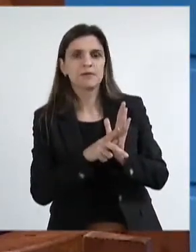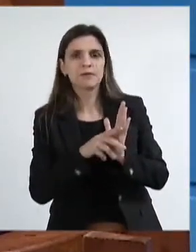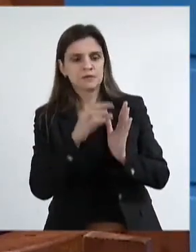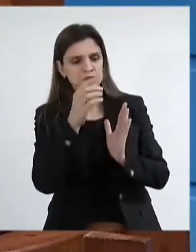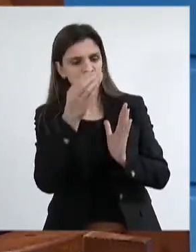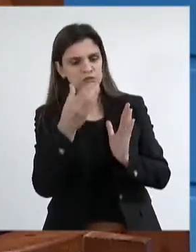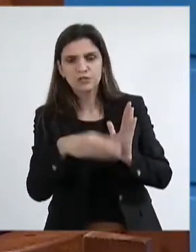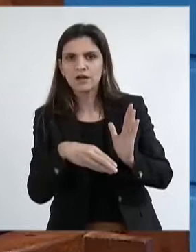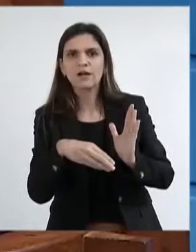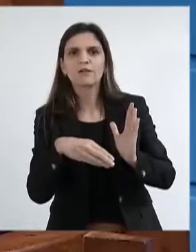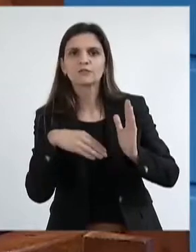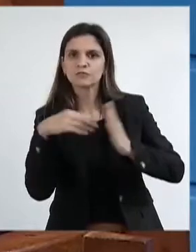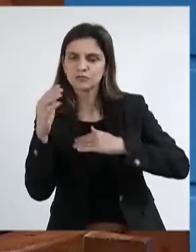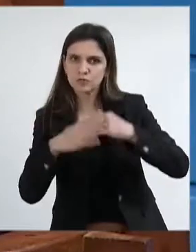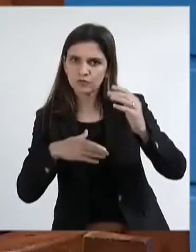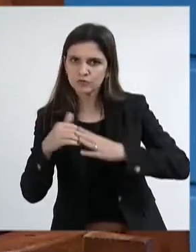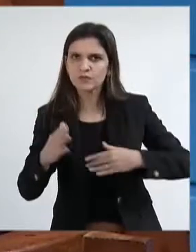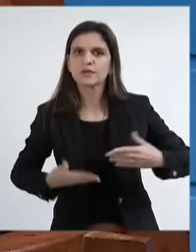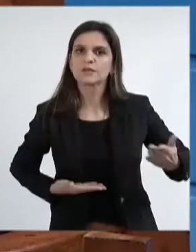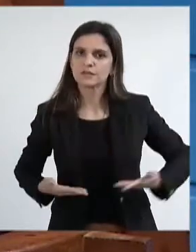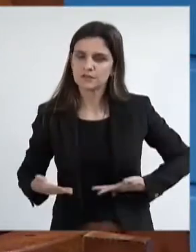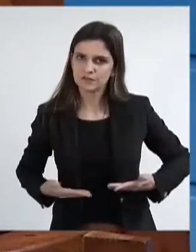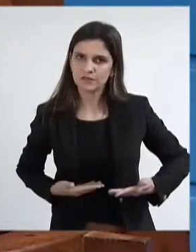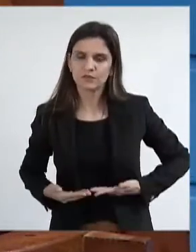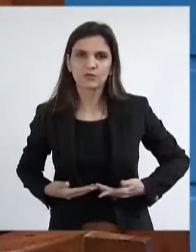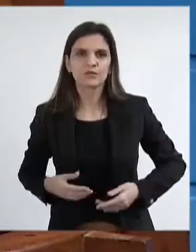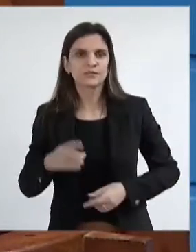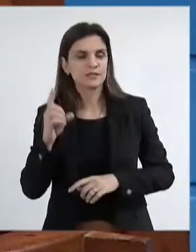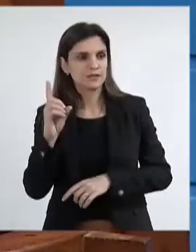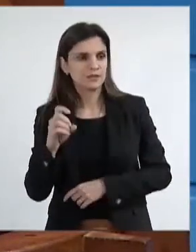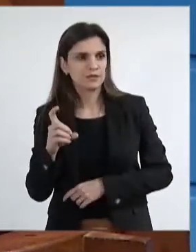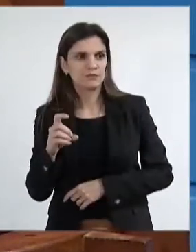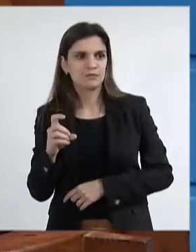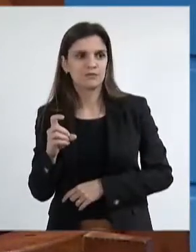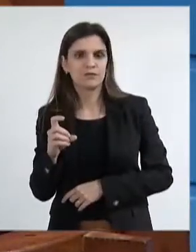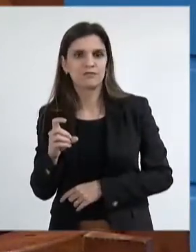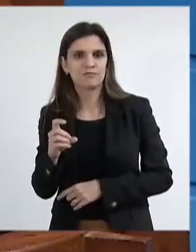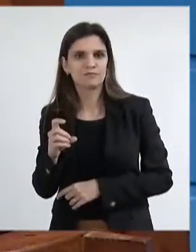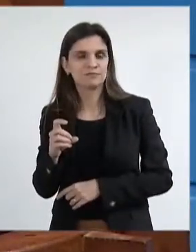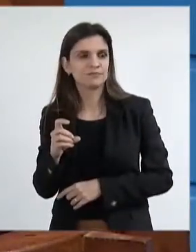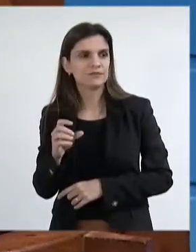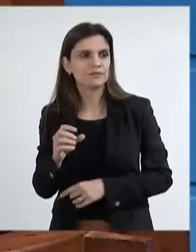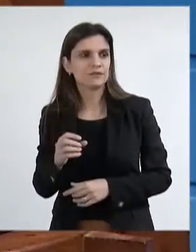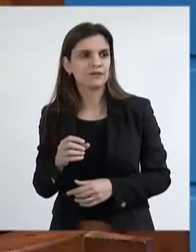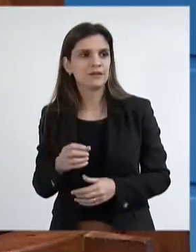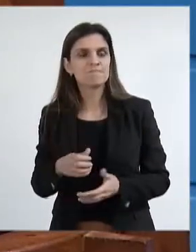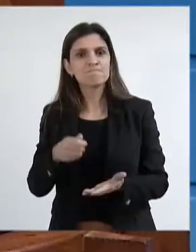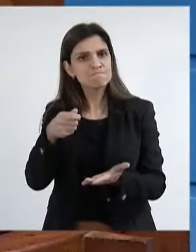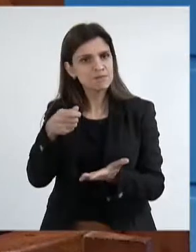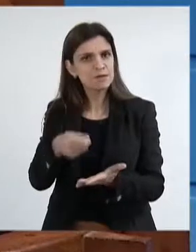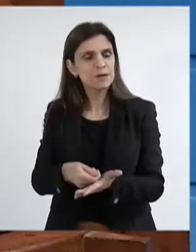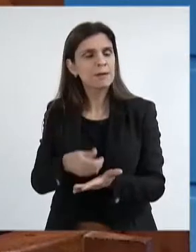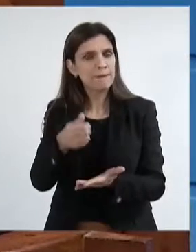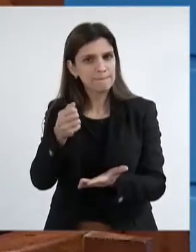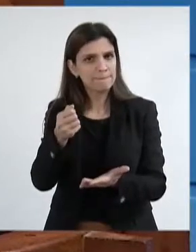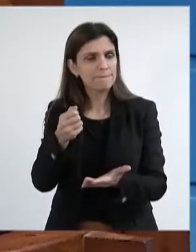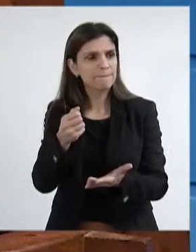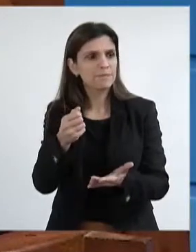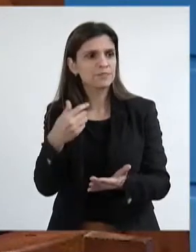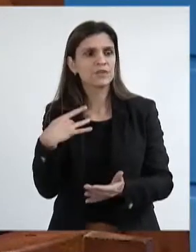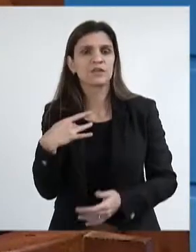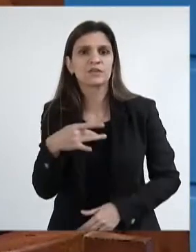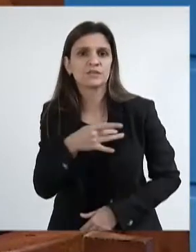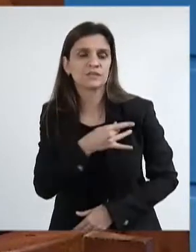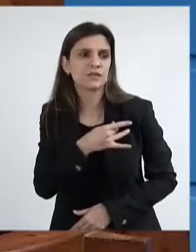deputado Barbosinha, Dourados investe mais do que está na lei em relação à saúde. Dourados investe